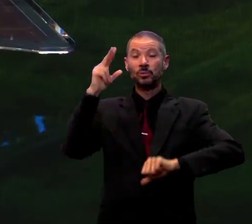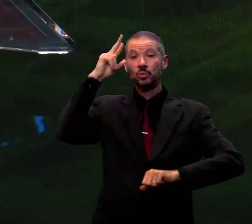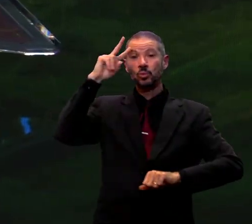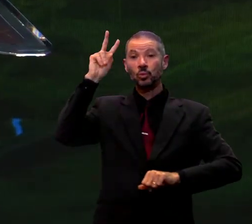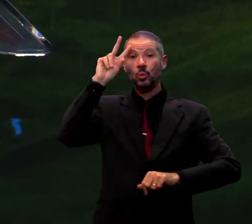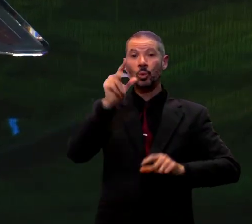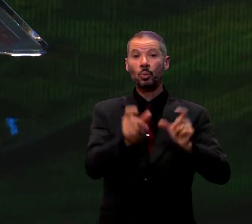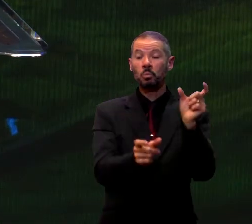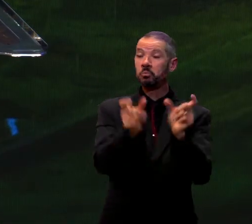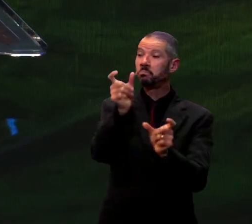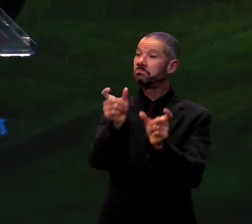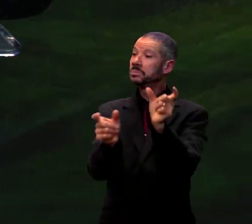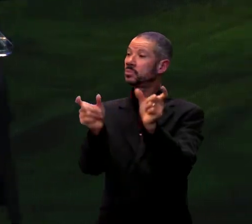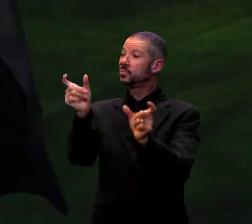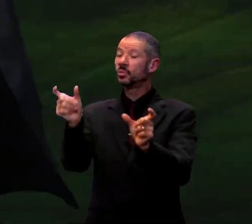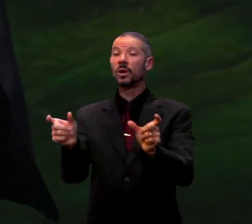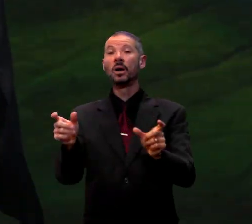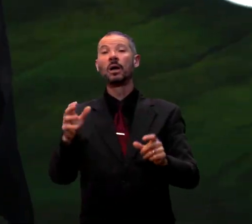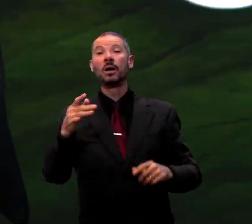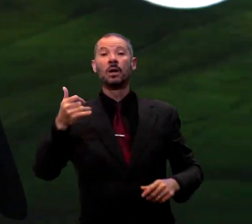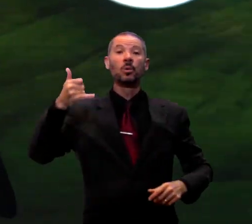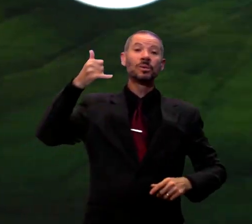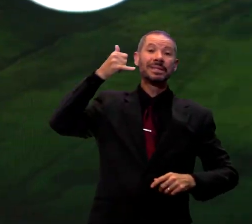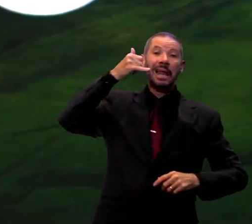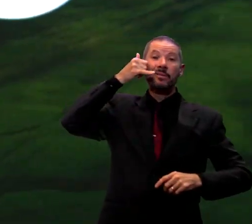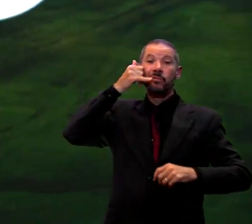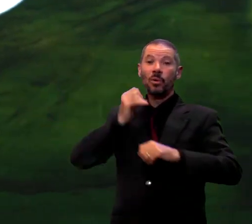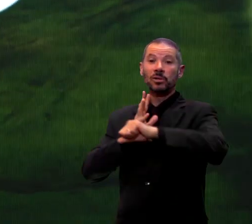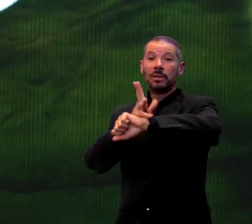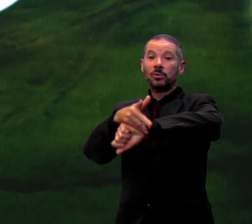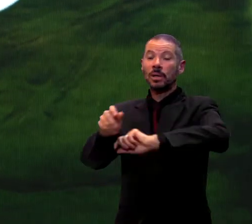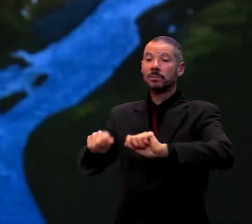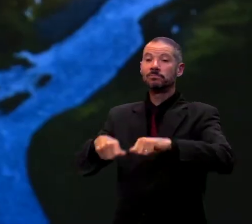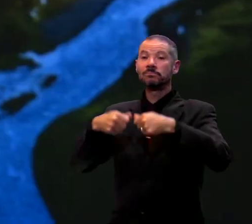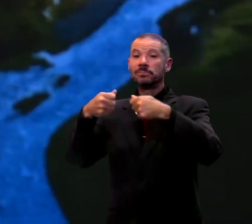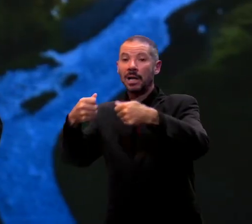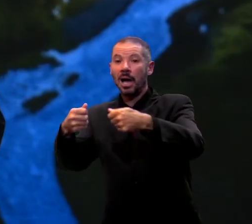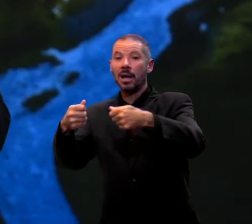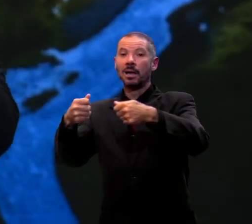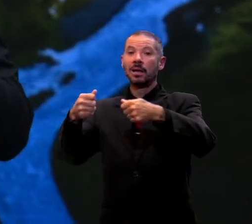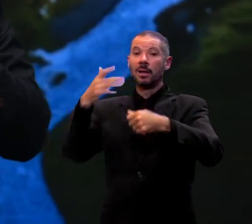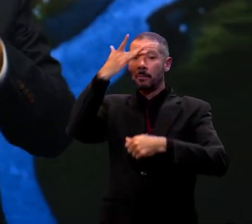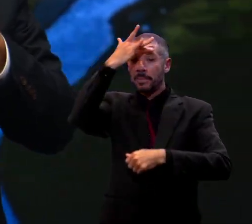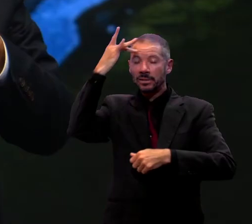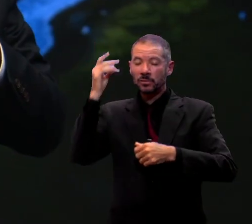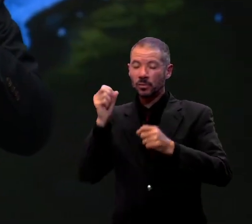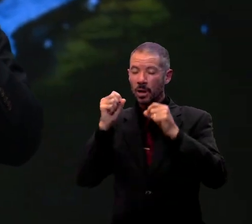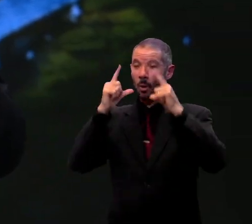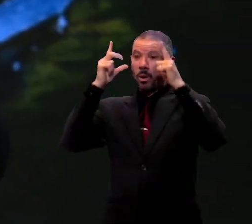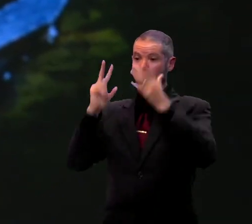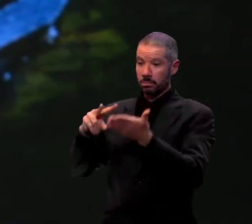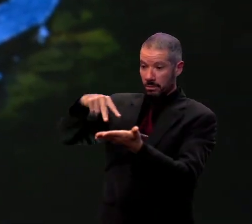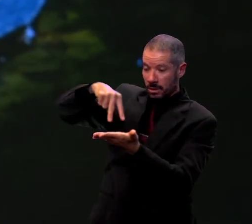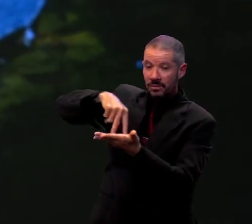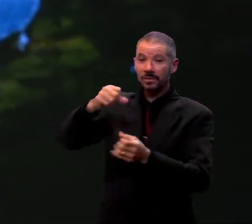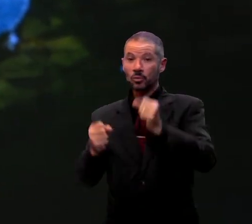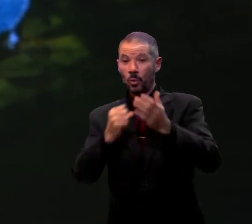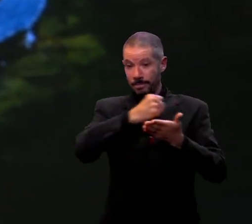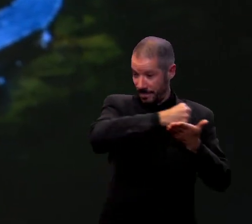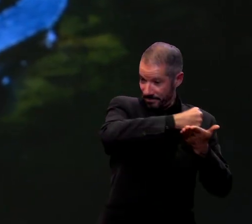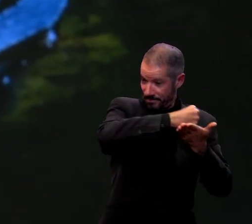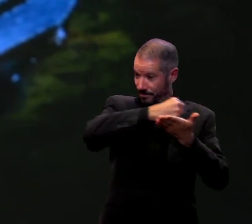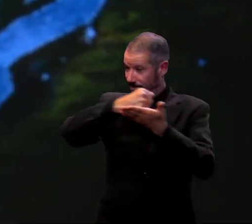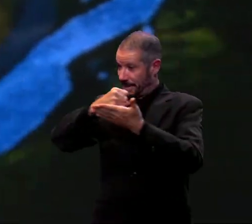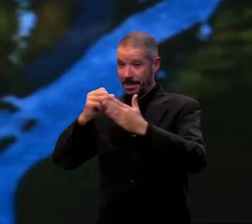pessoas. É alguém que dá o telefone de madrugada, é alguém que sai de madrugada para socorrer e levar para